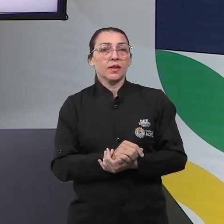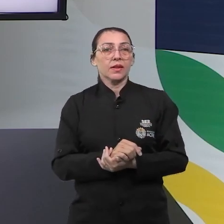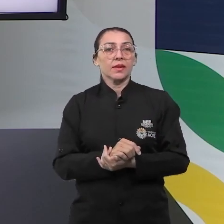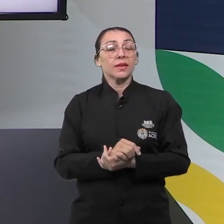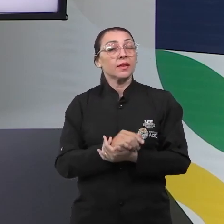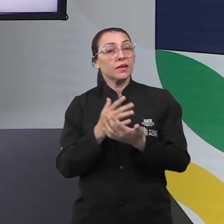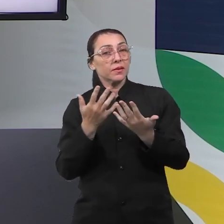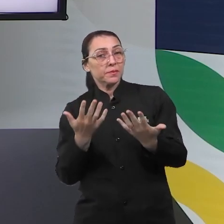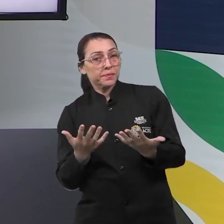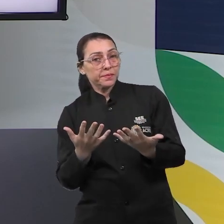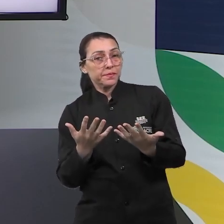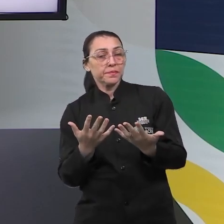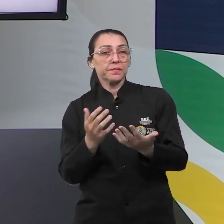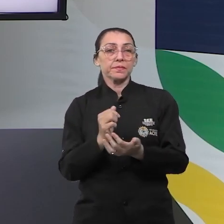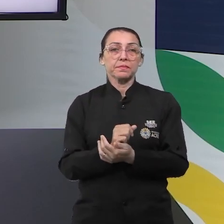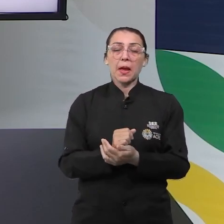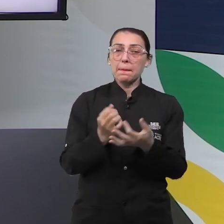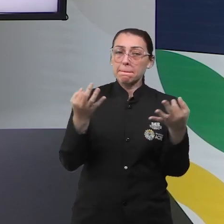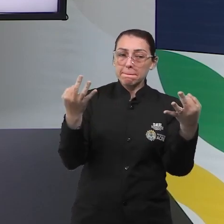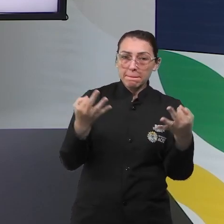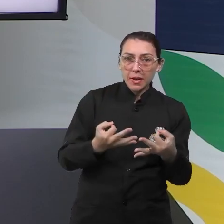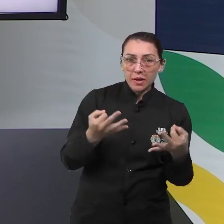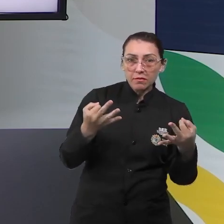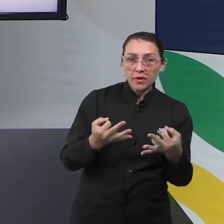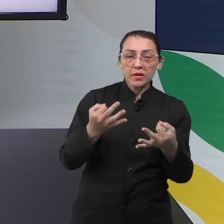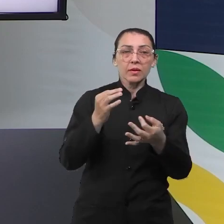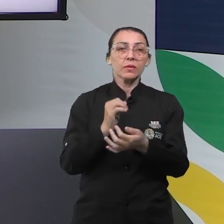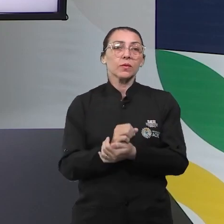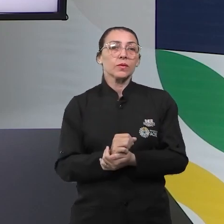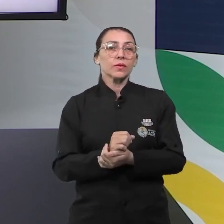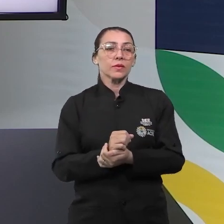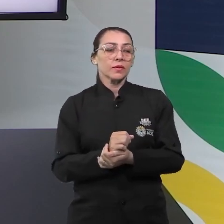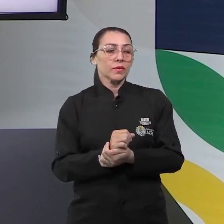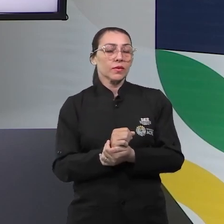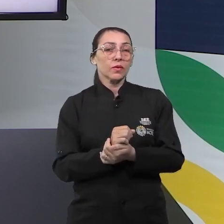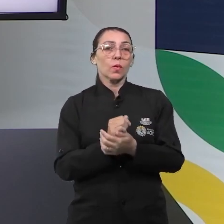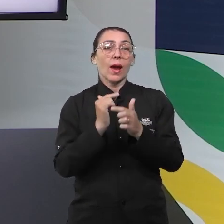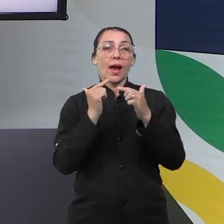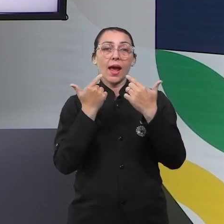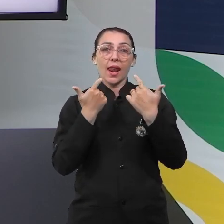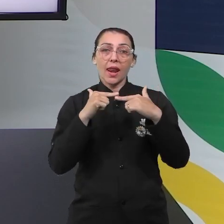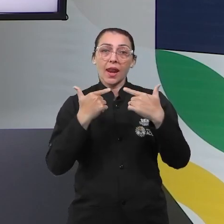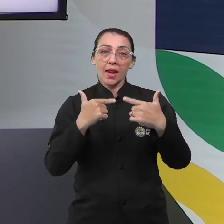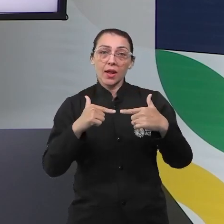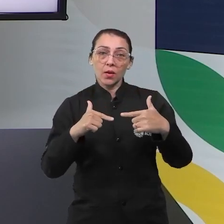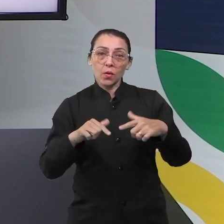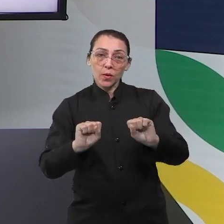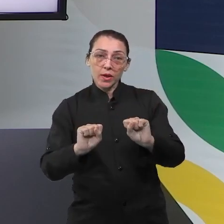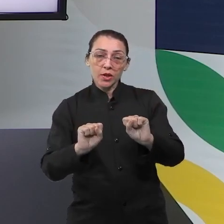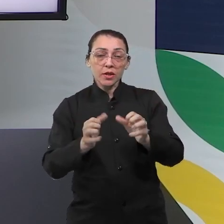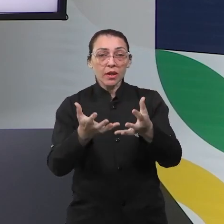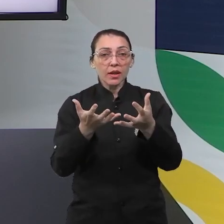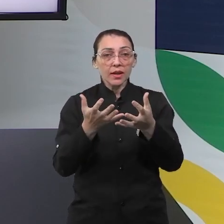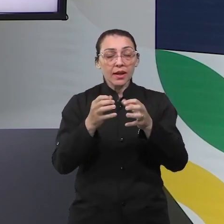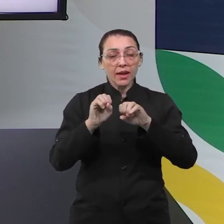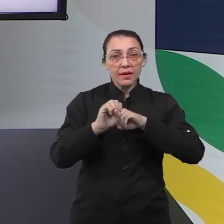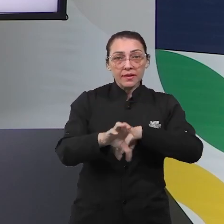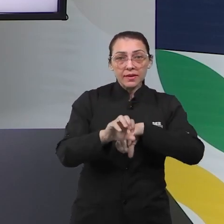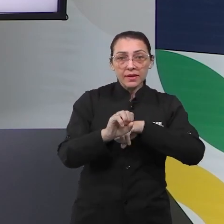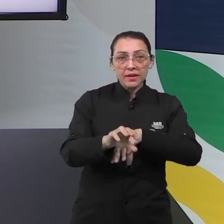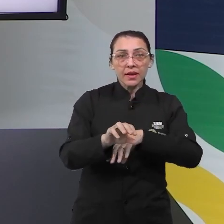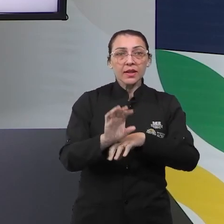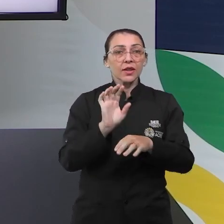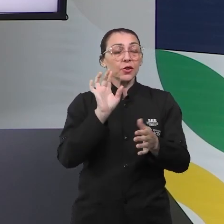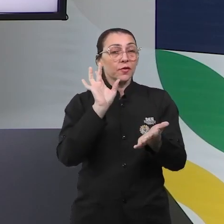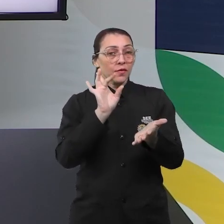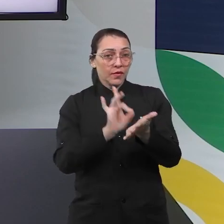nesse caso, se encaixa perfeitamente com o que a linguística quer aplicar. Quer que você realmente vá